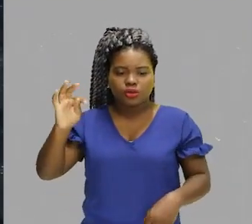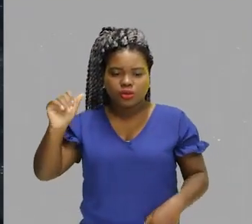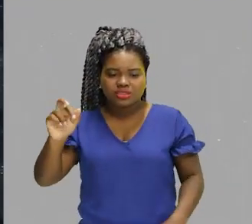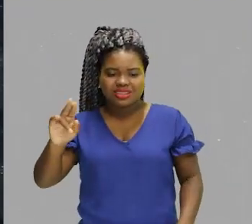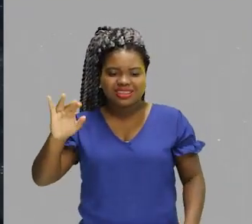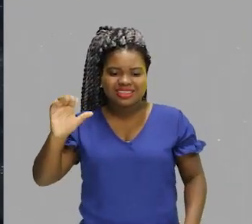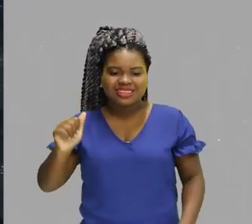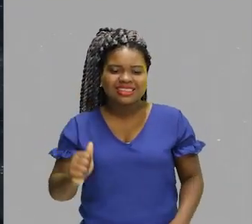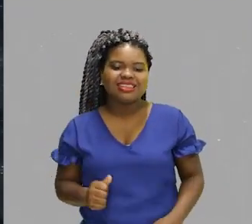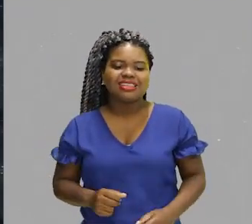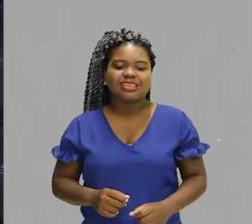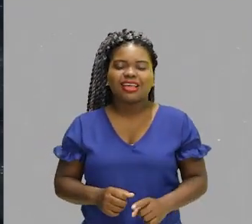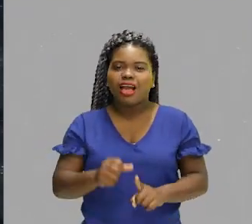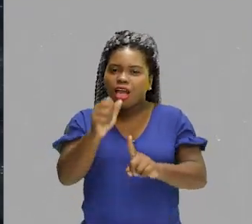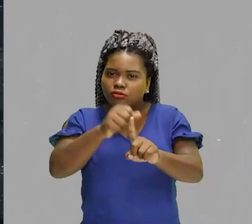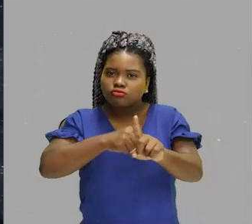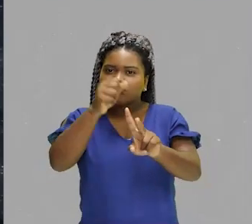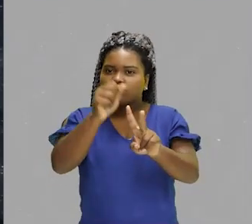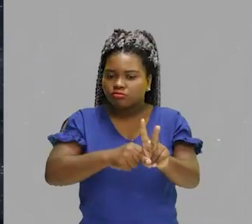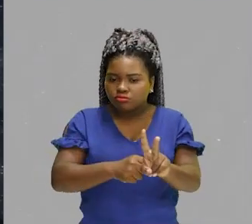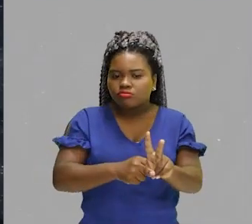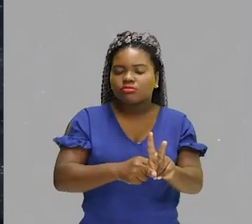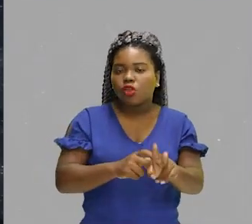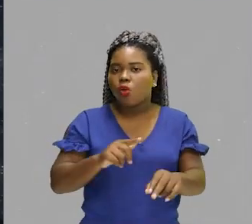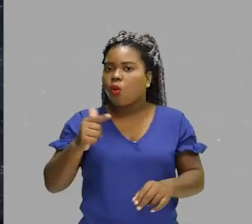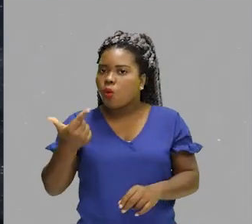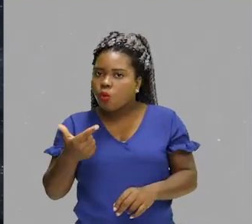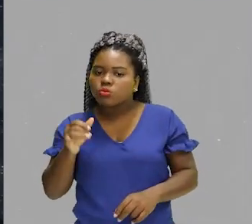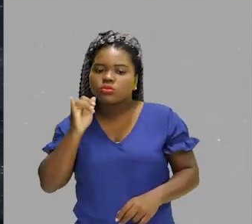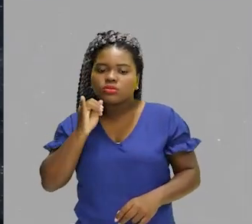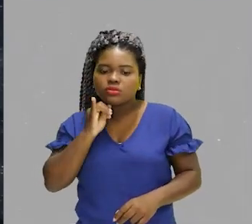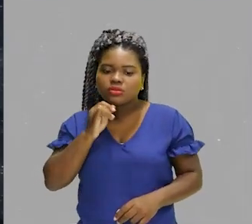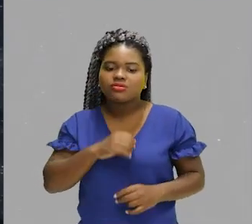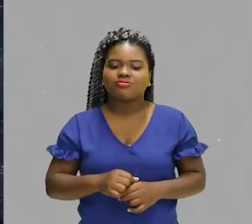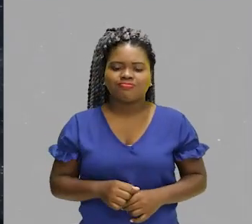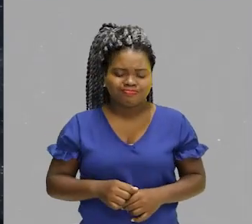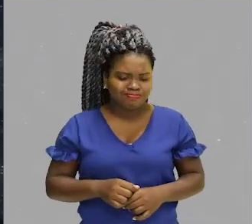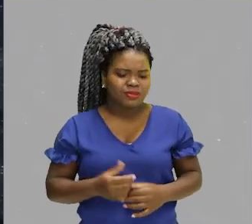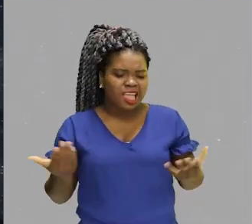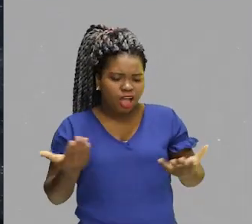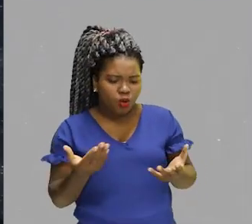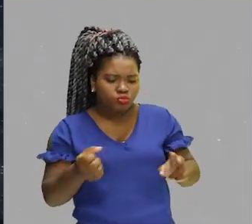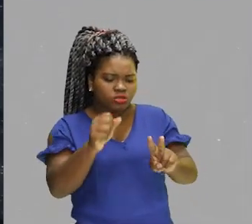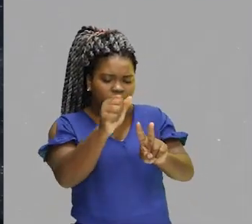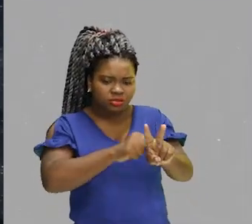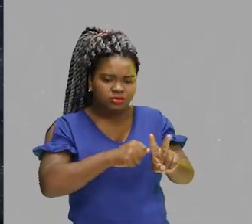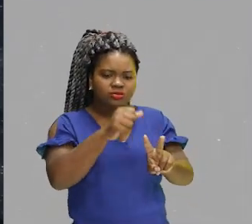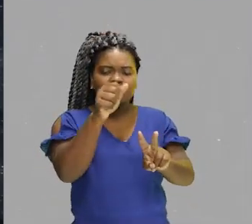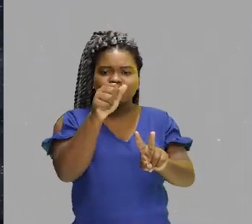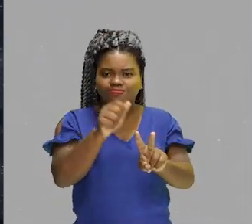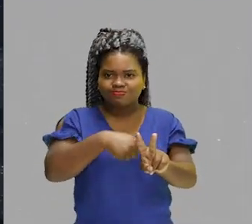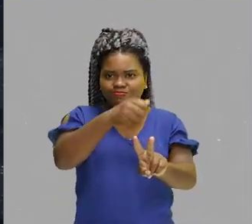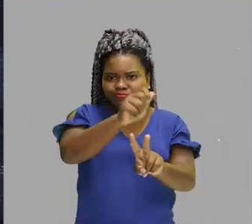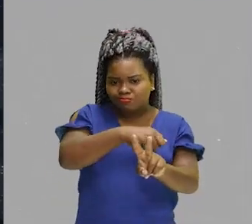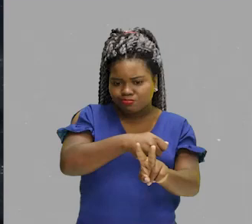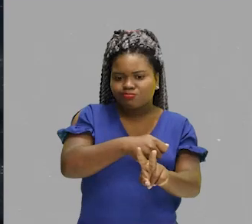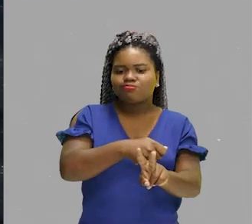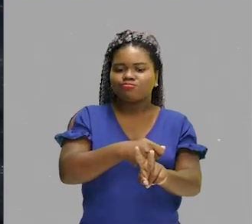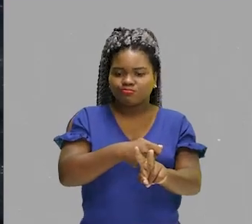aqui. Faz 2 meses que vivo na Costa Rica. Então, llevo